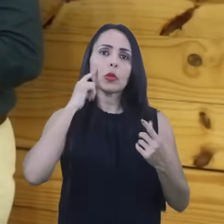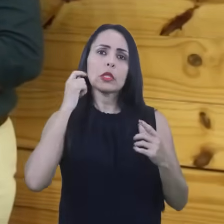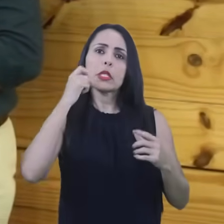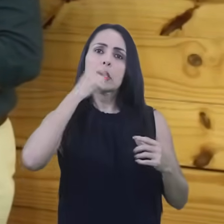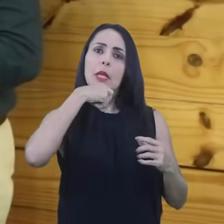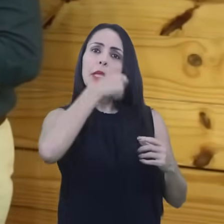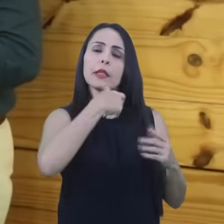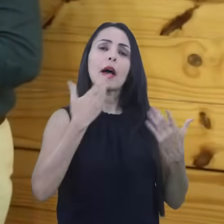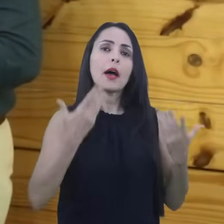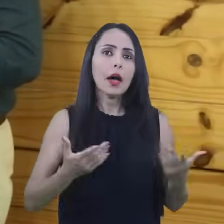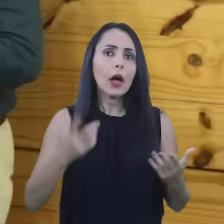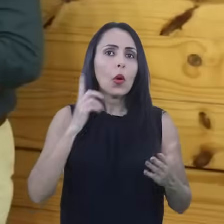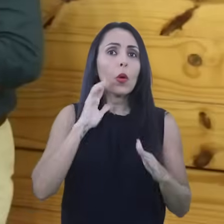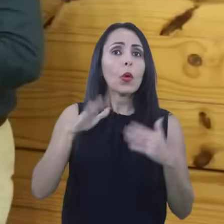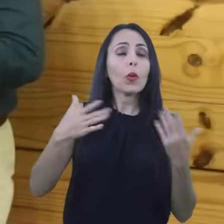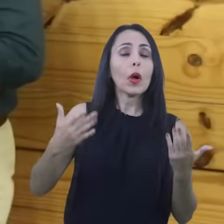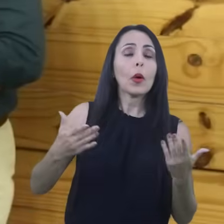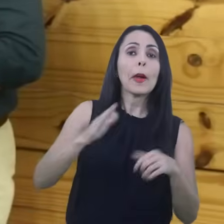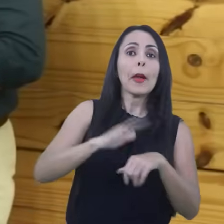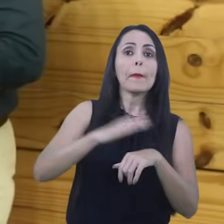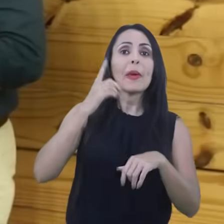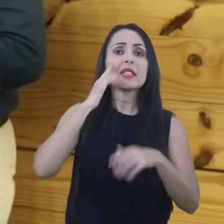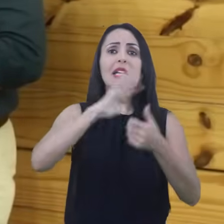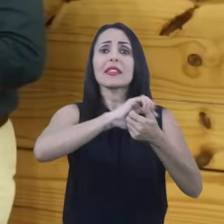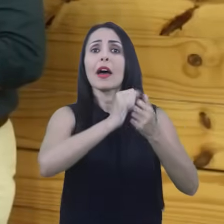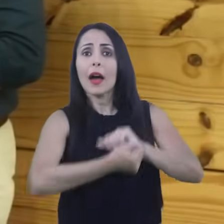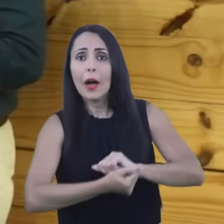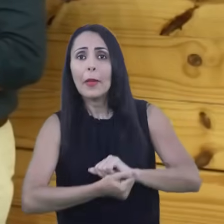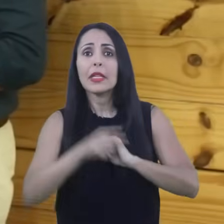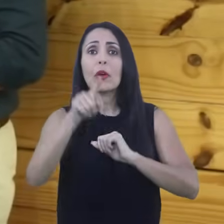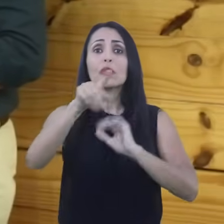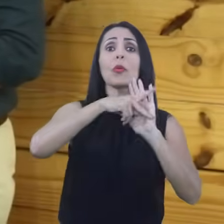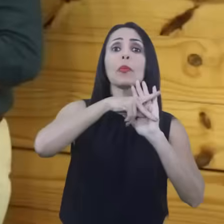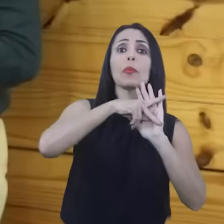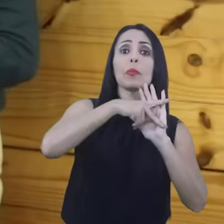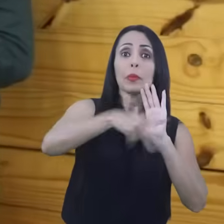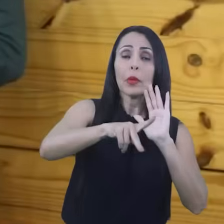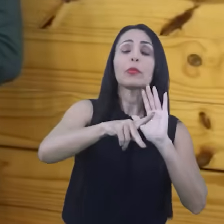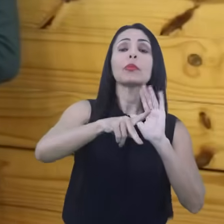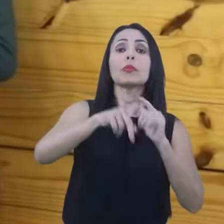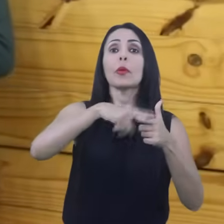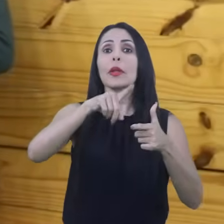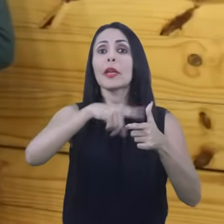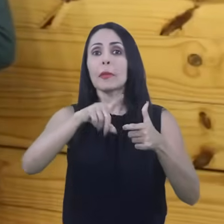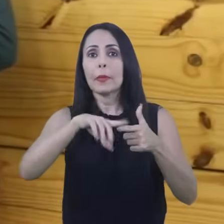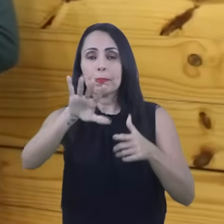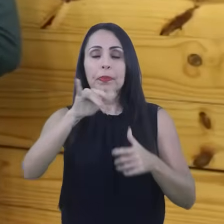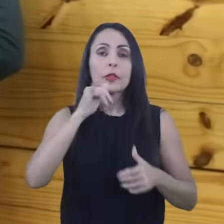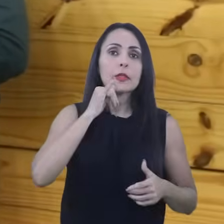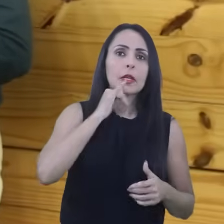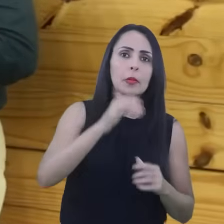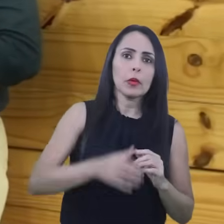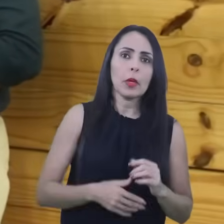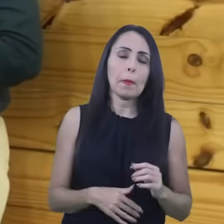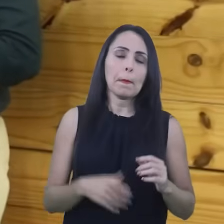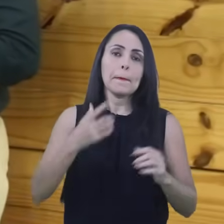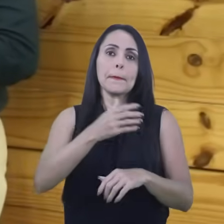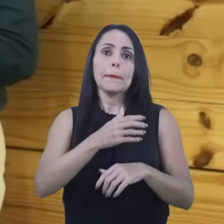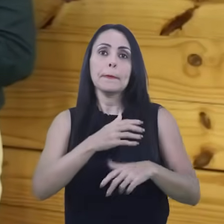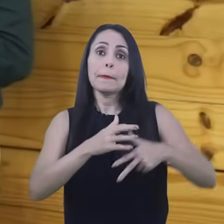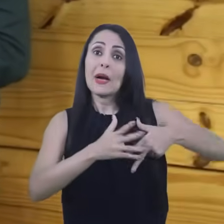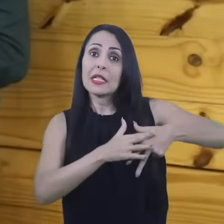dental, né? Qual é a pasta que mais se adequa ao seu problema, à sua necessidade. Por exemplo, pacientes que possuem